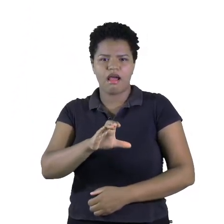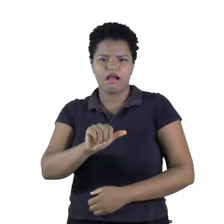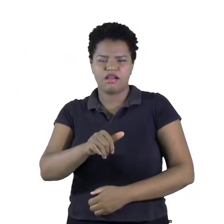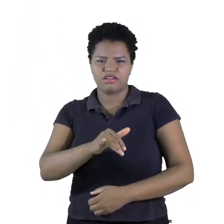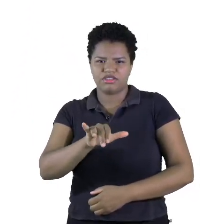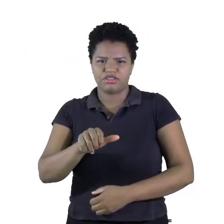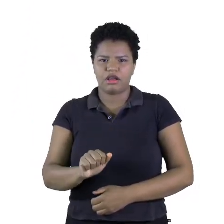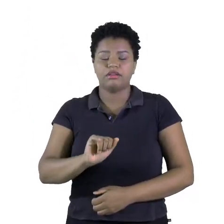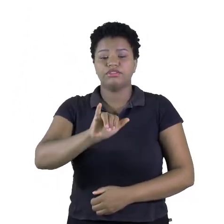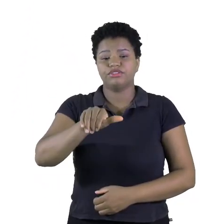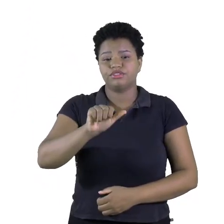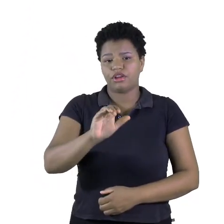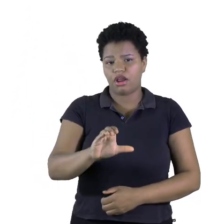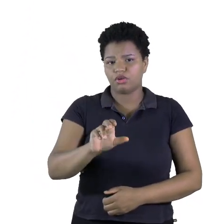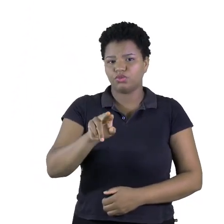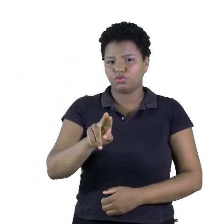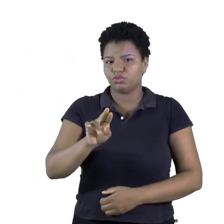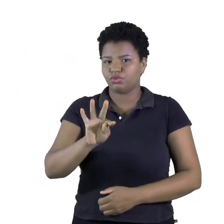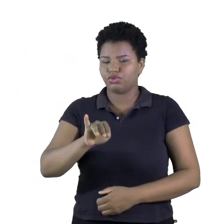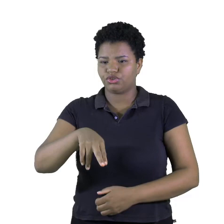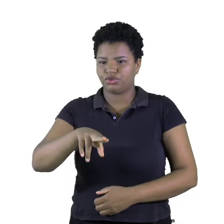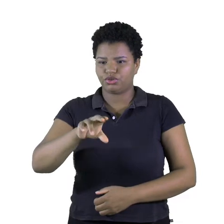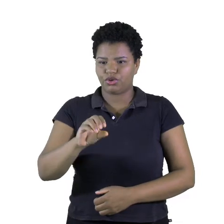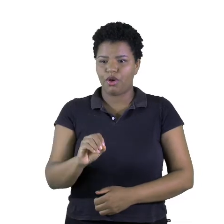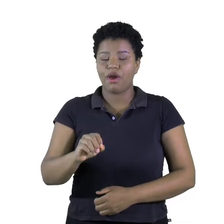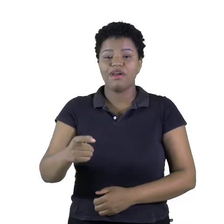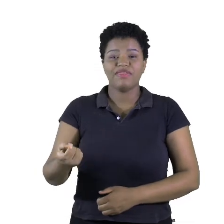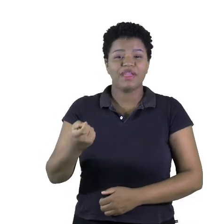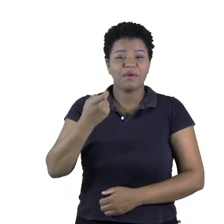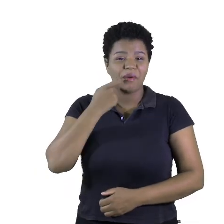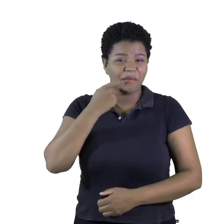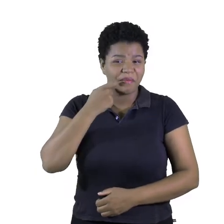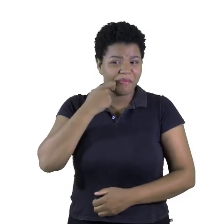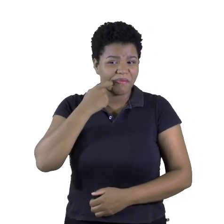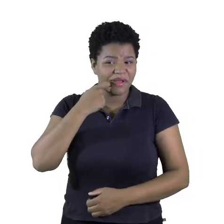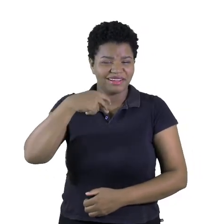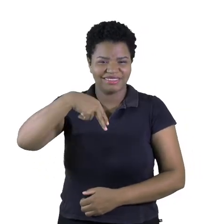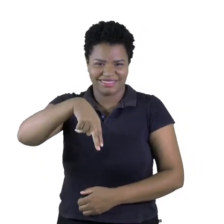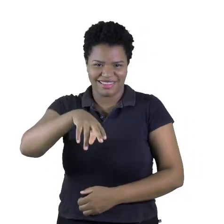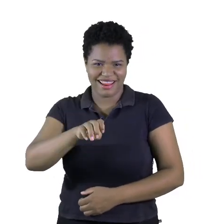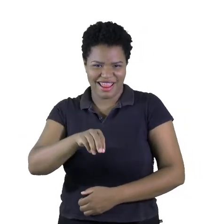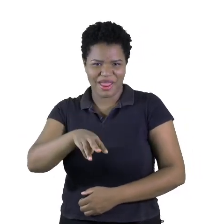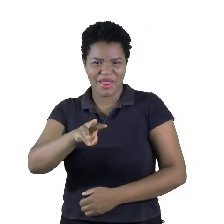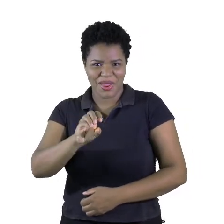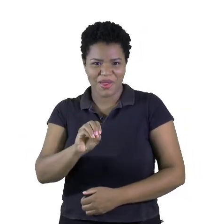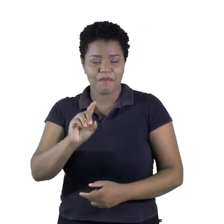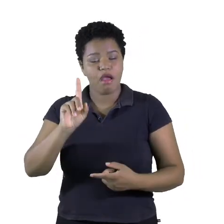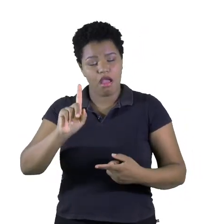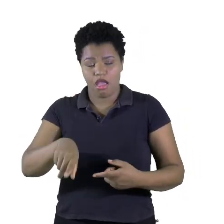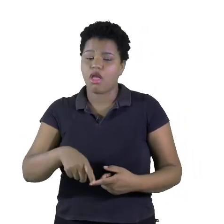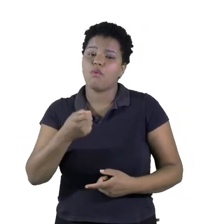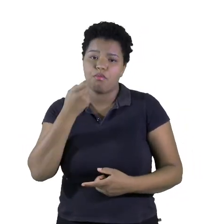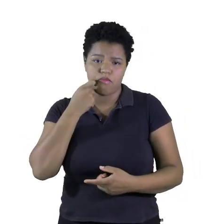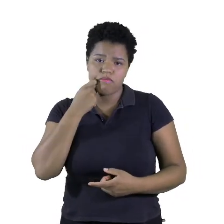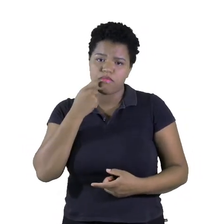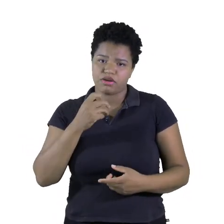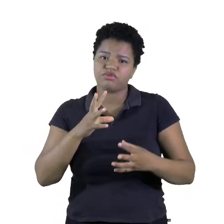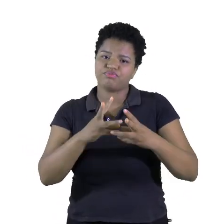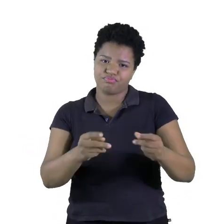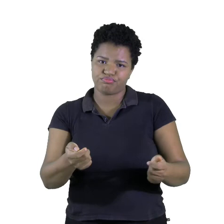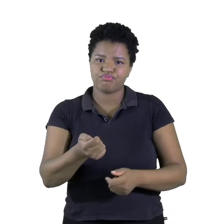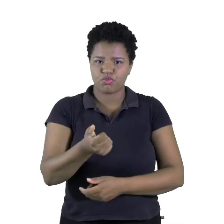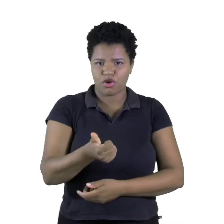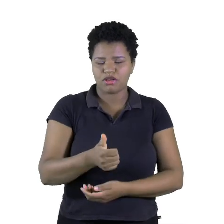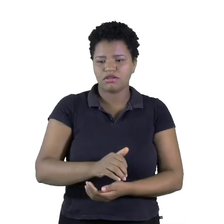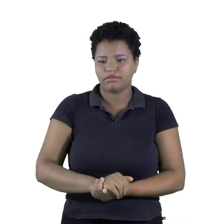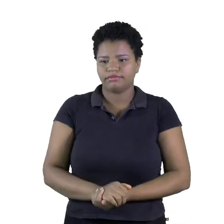peixe palhaço, que é aquele do Procurando Nemo. Lembra do peixe Procurando Nemo? Ele é um peixe em extinção, tá bom? O